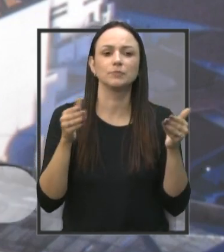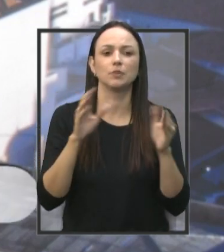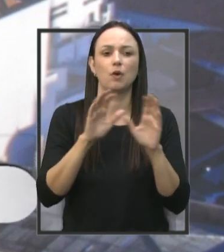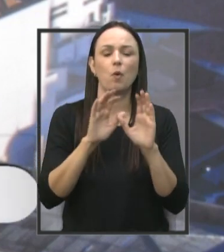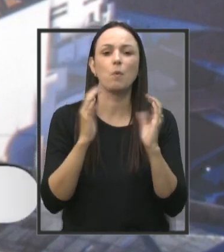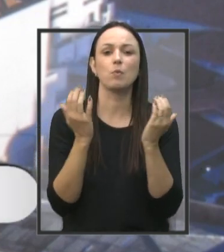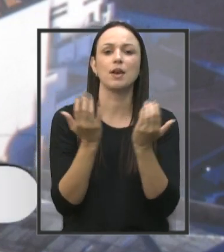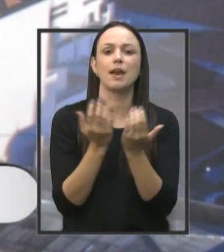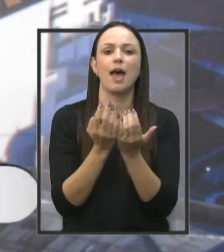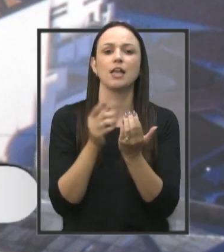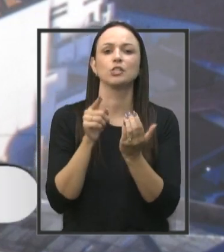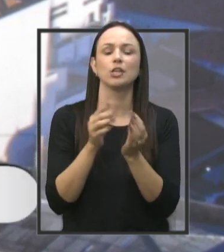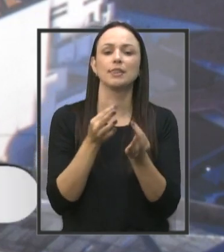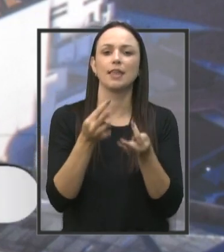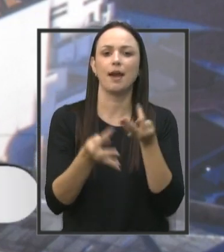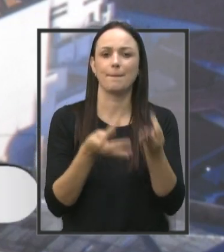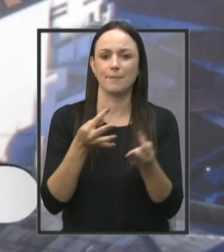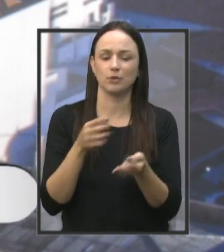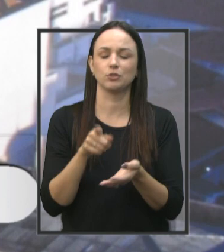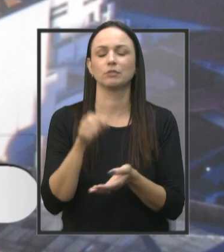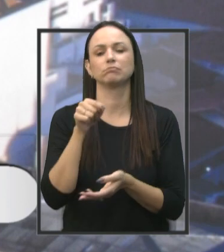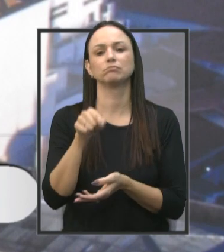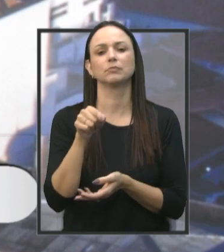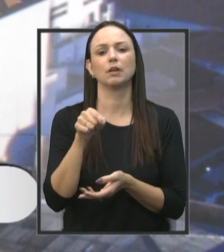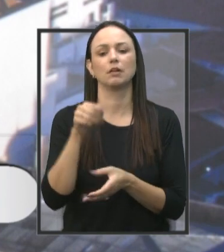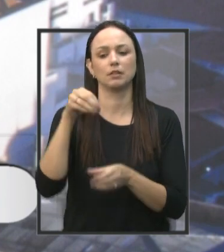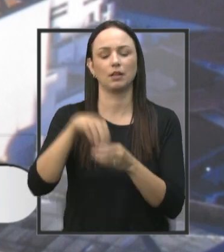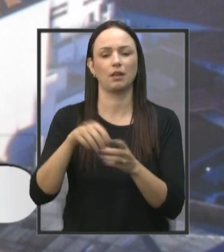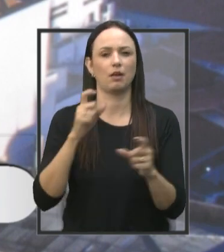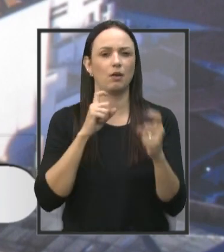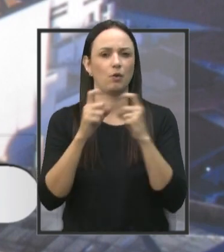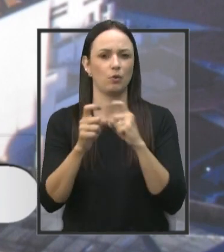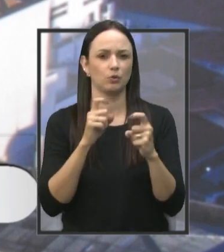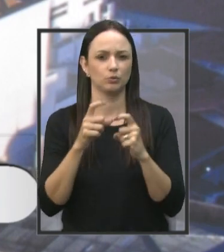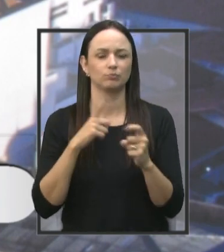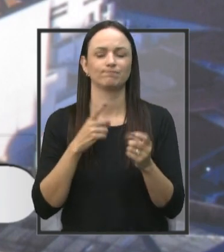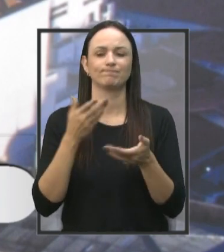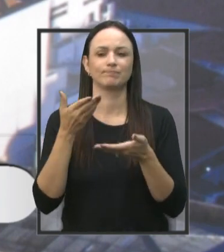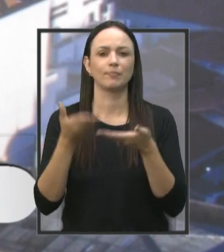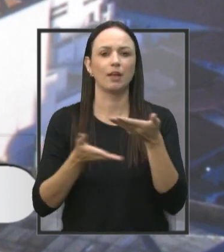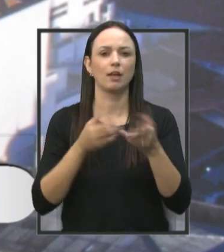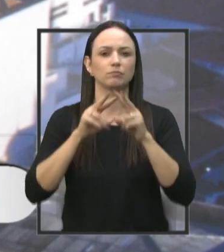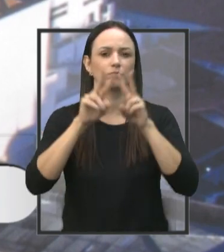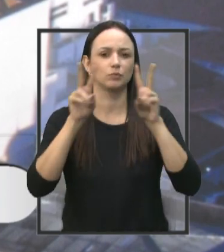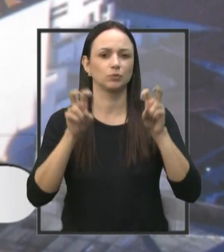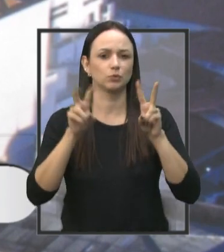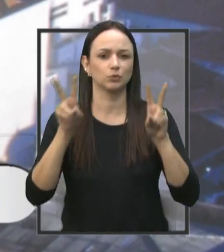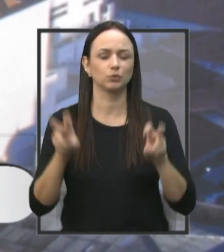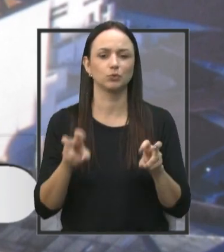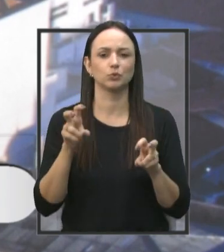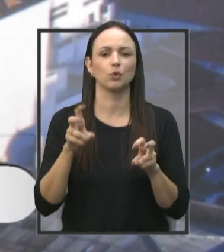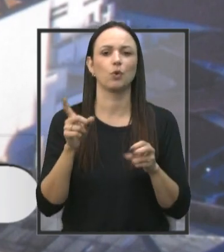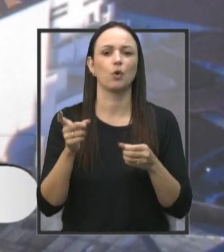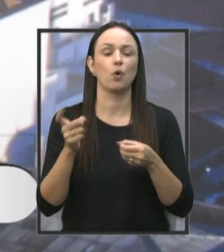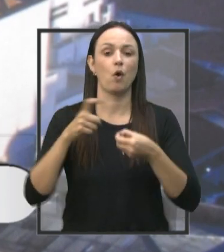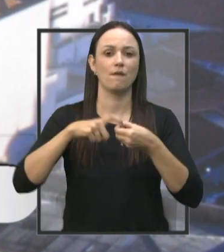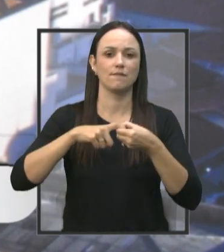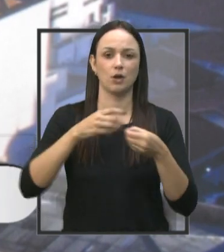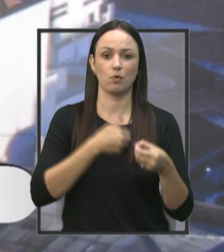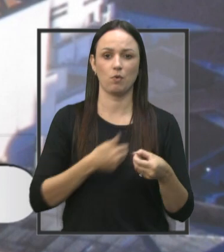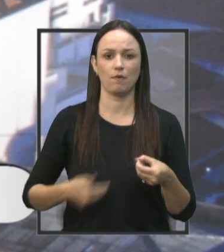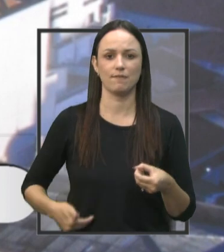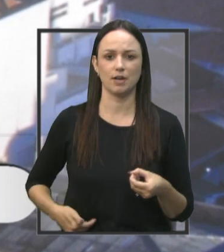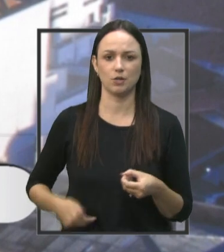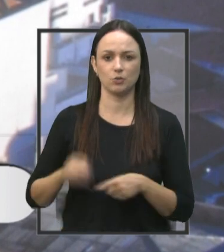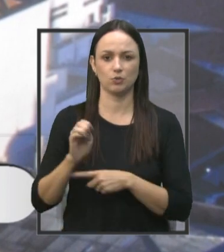comunidade terapêutica. Uhum. Tá? E dentro dessa reunião, onde foram tratados assuntos como o convênio que o governo